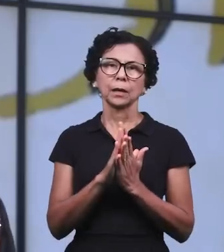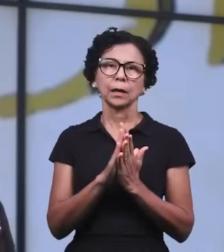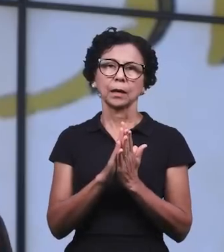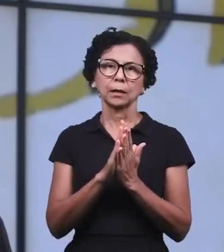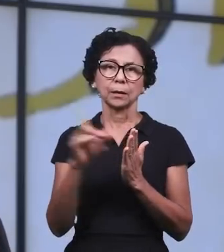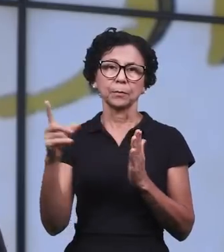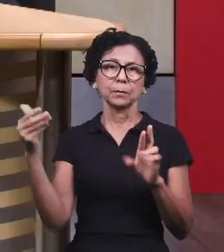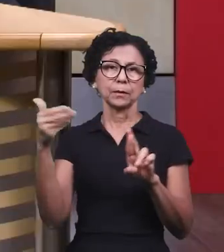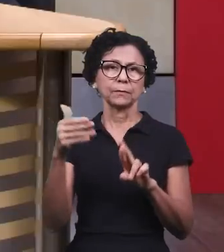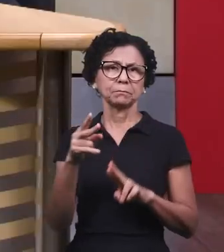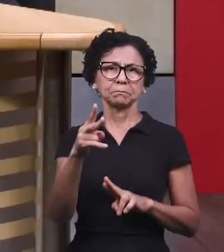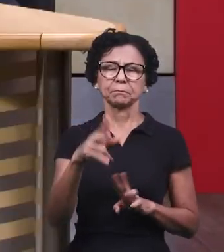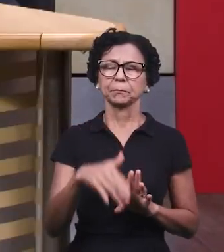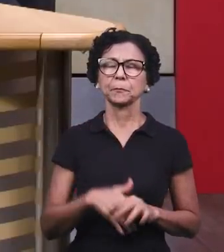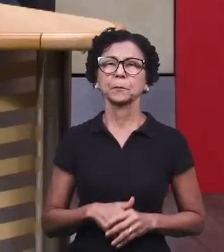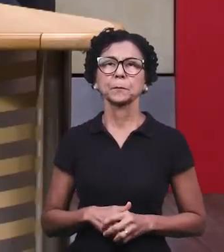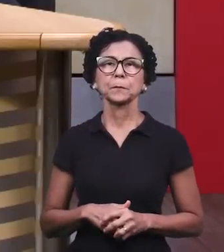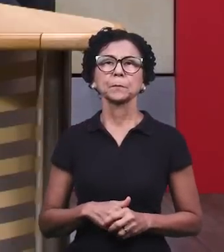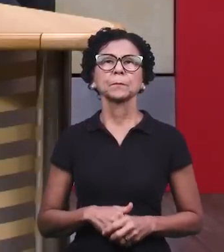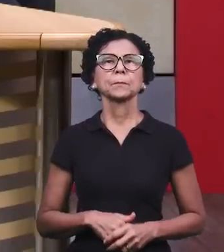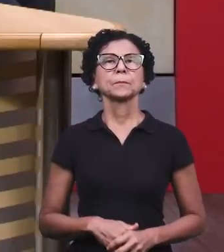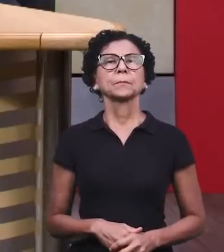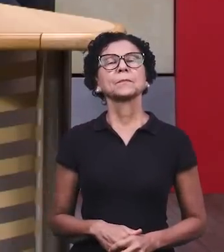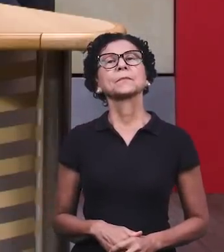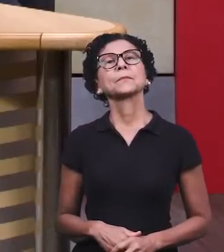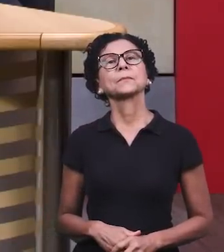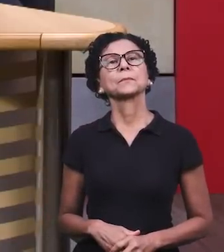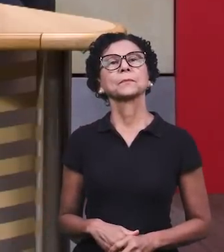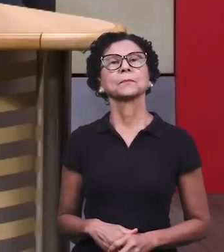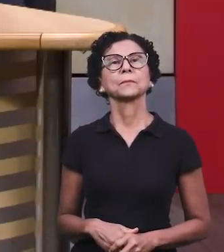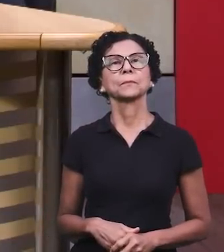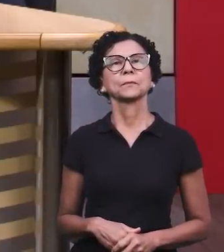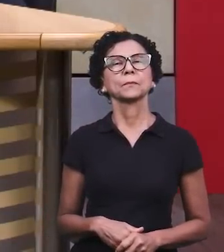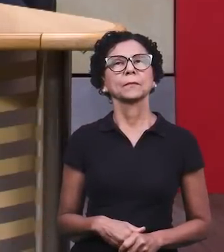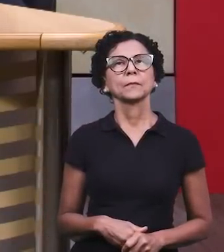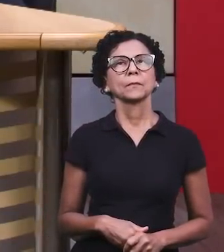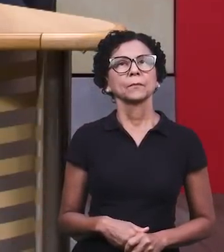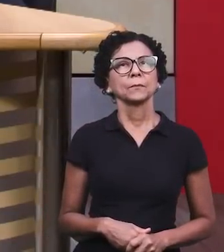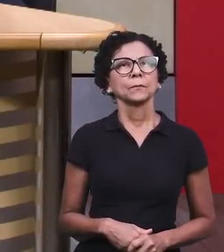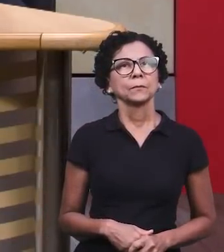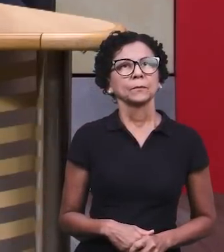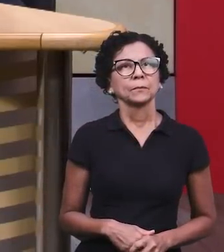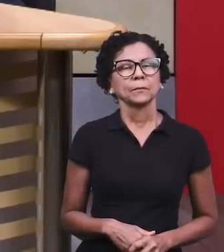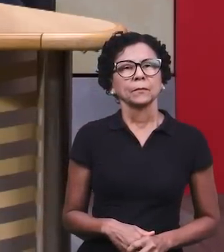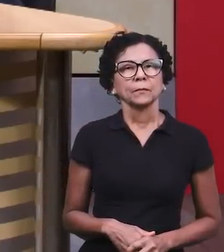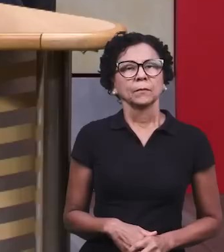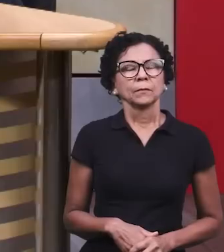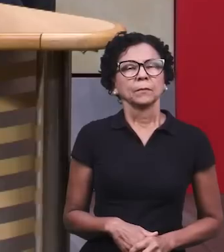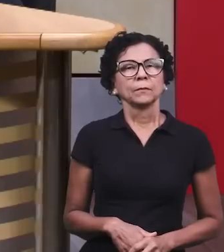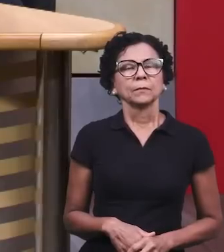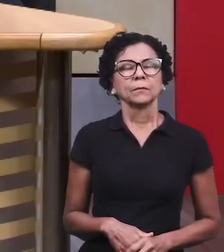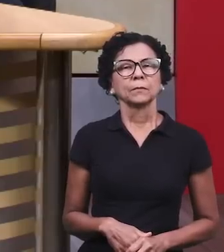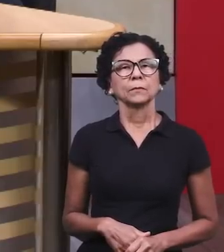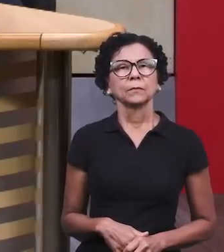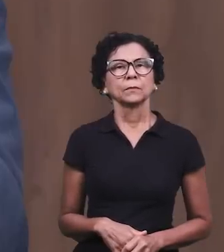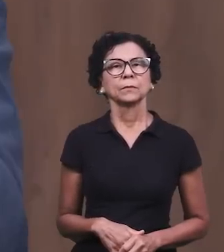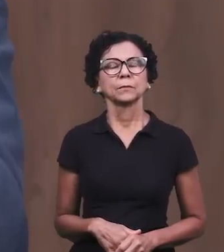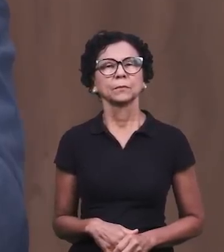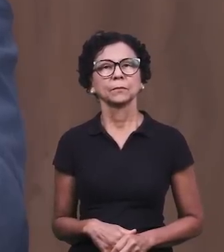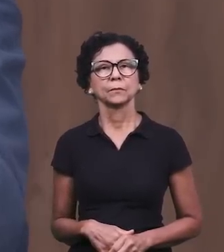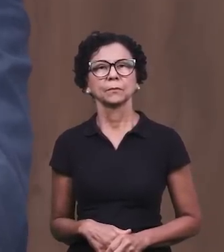pela Septuaginta. Então toda a estrutura já estava estabelecida, que era o legado, a herança para